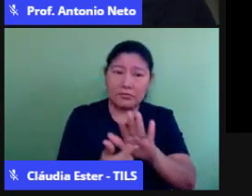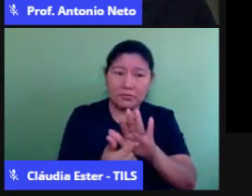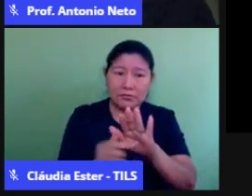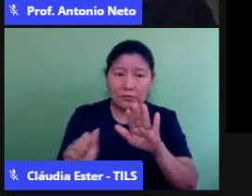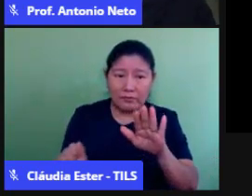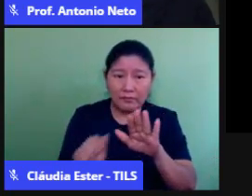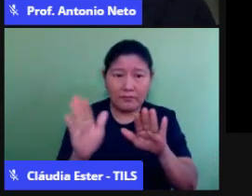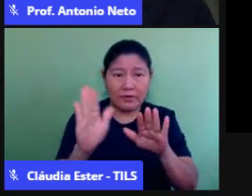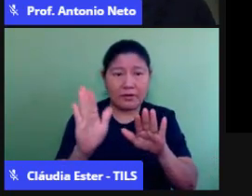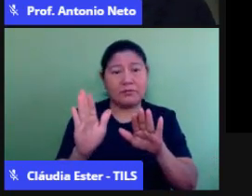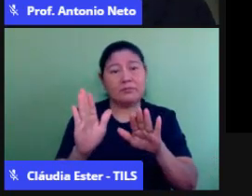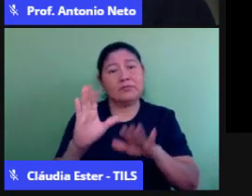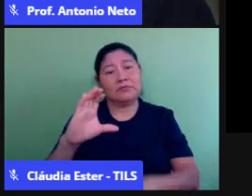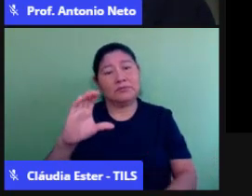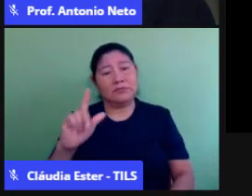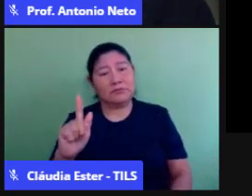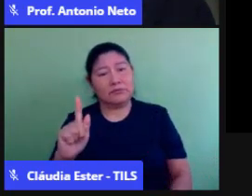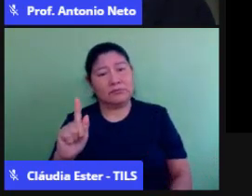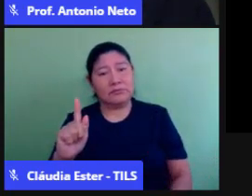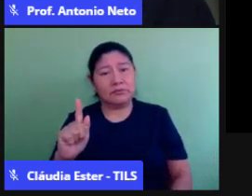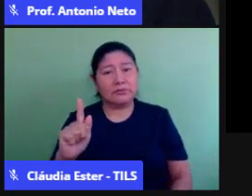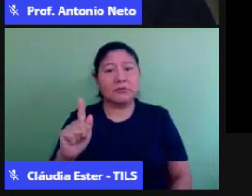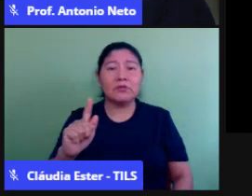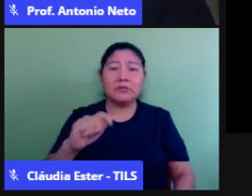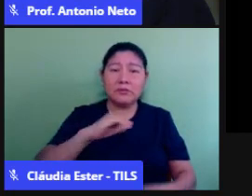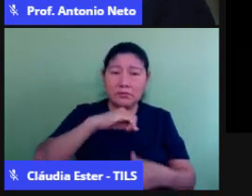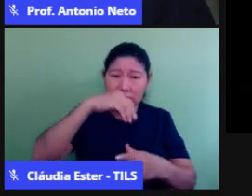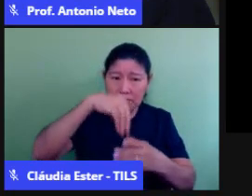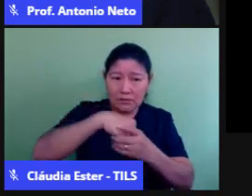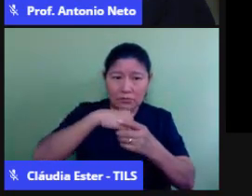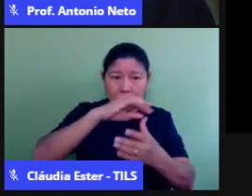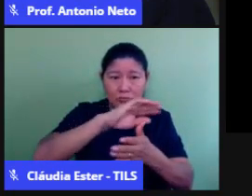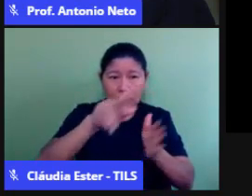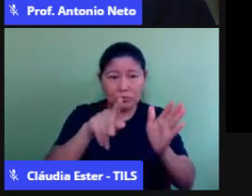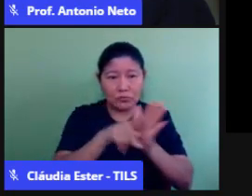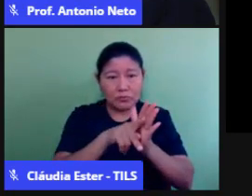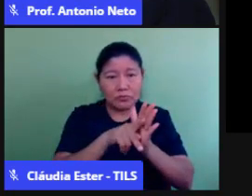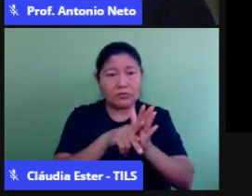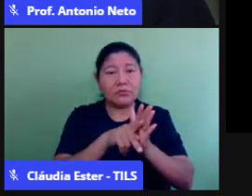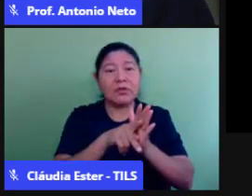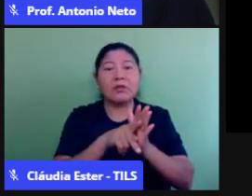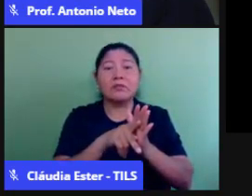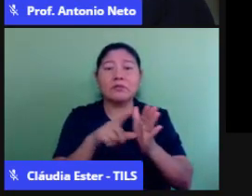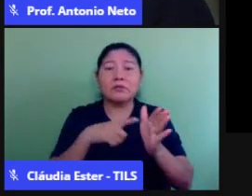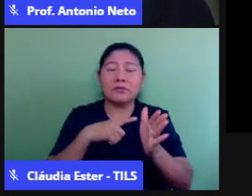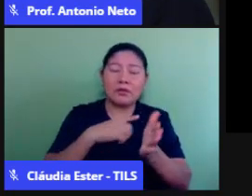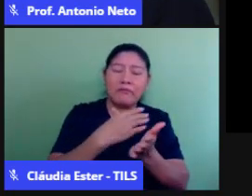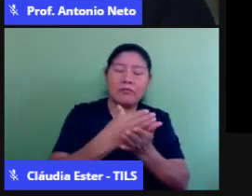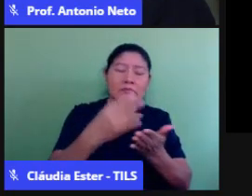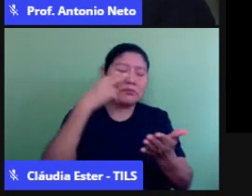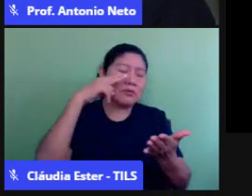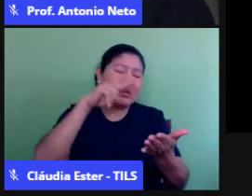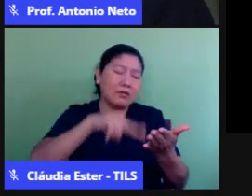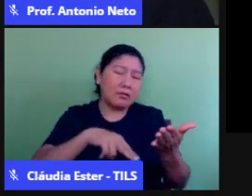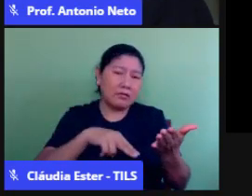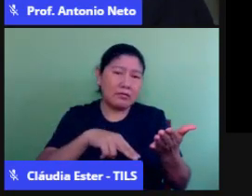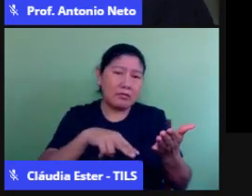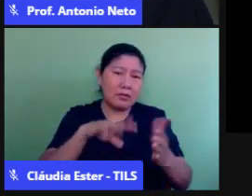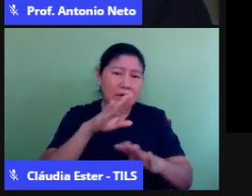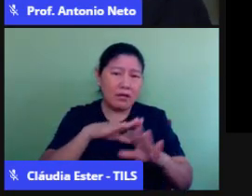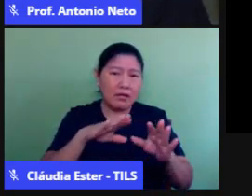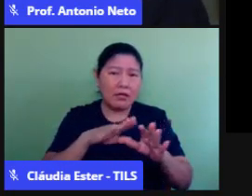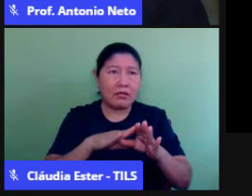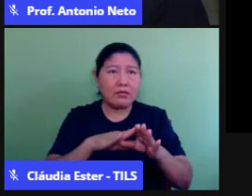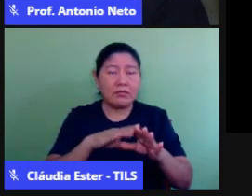um projeto que estava em discussão na época, não passava a ferrovia por